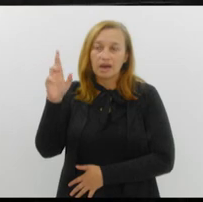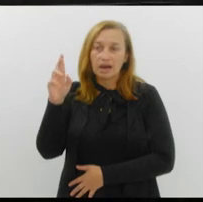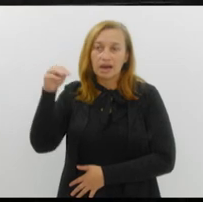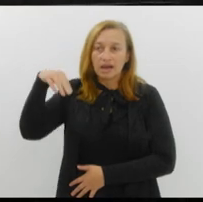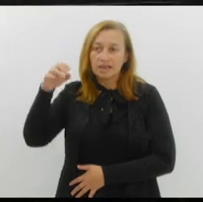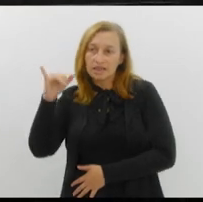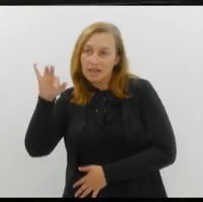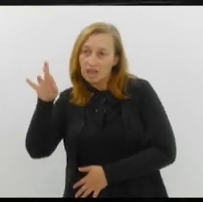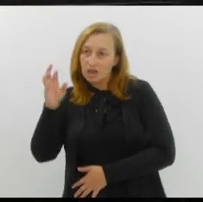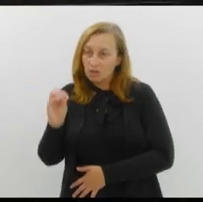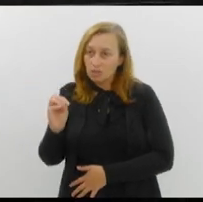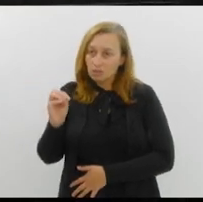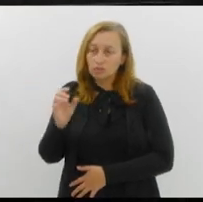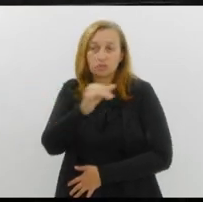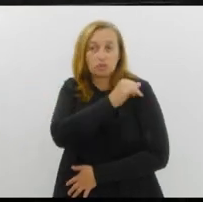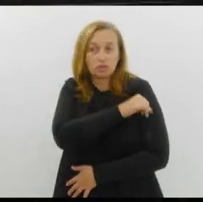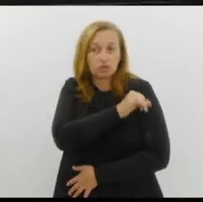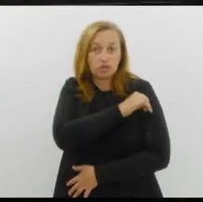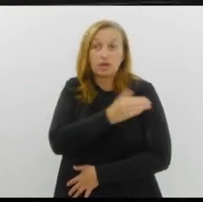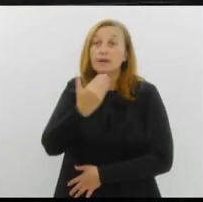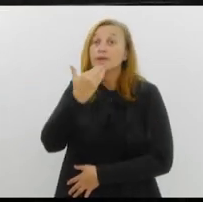que solicitou